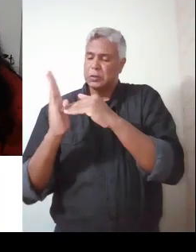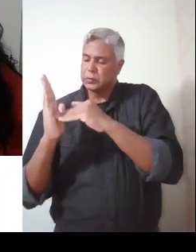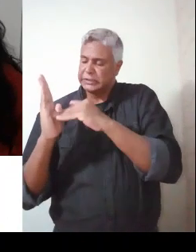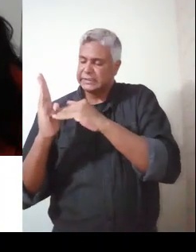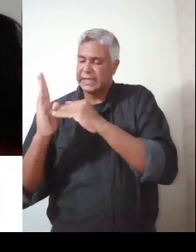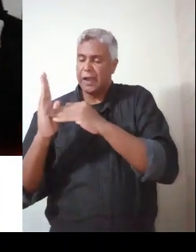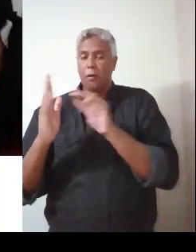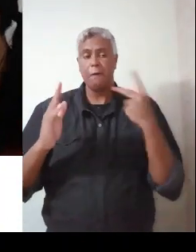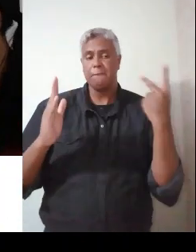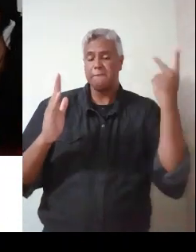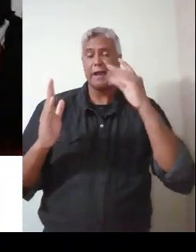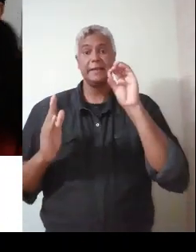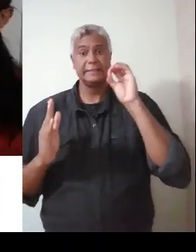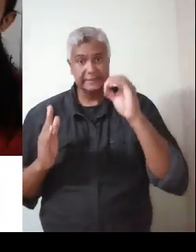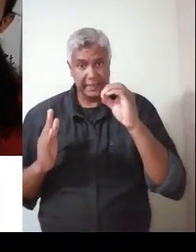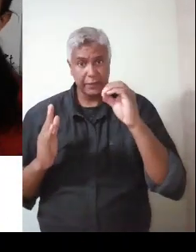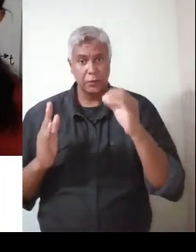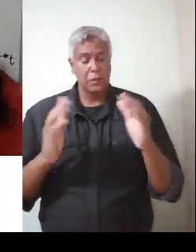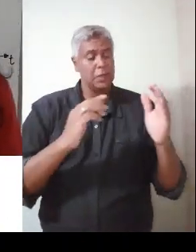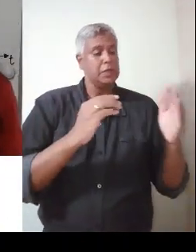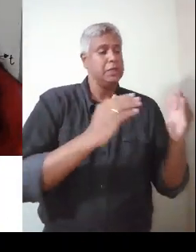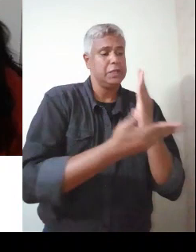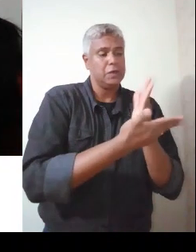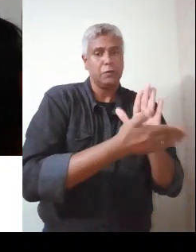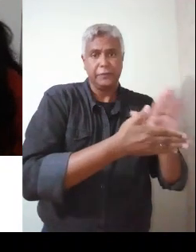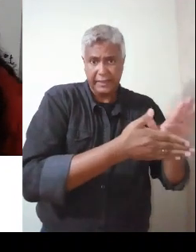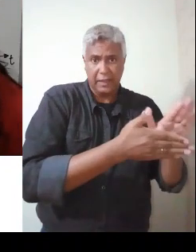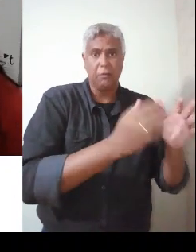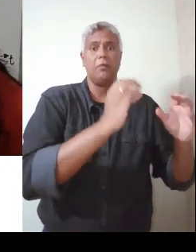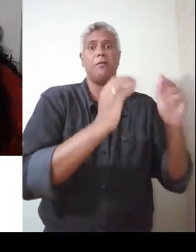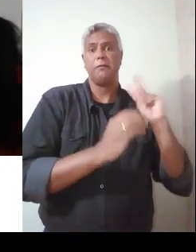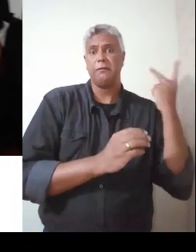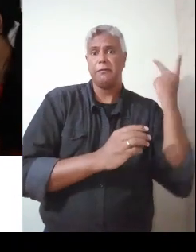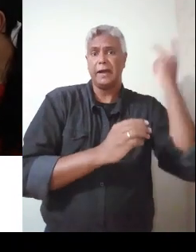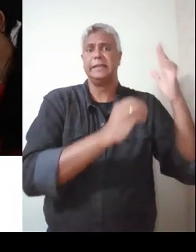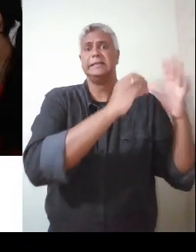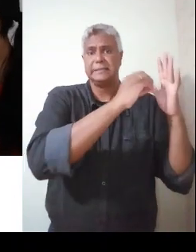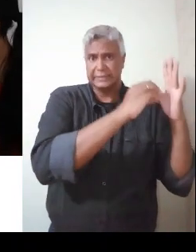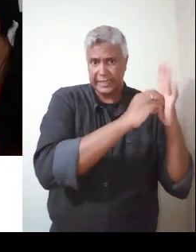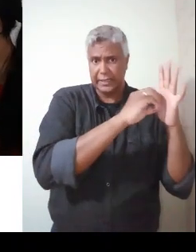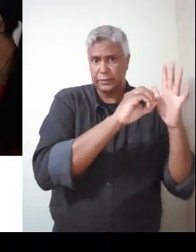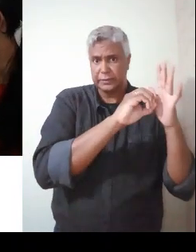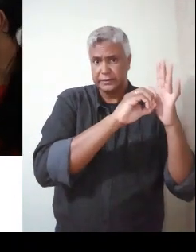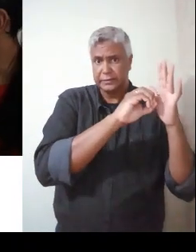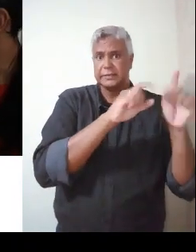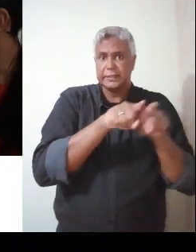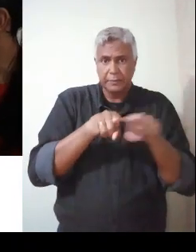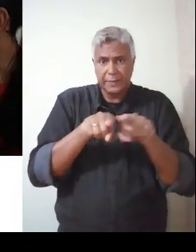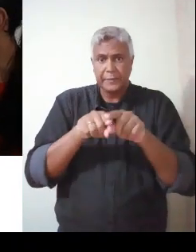vale 0. Ao observarmos este mesmo veículo posteriormente